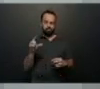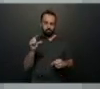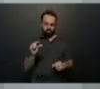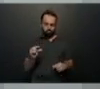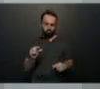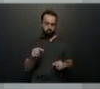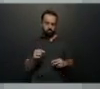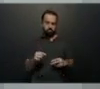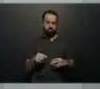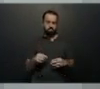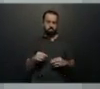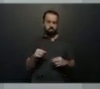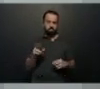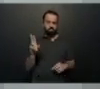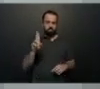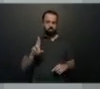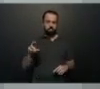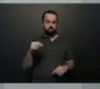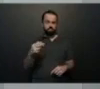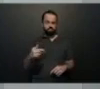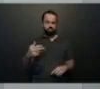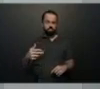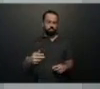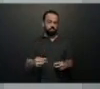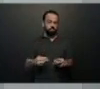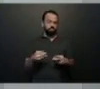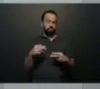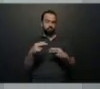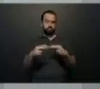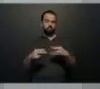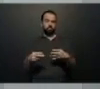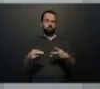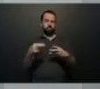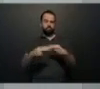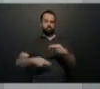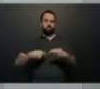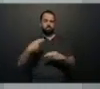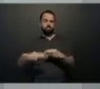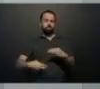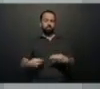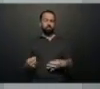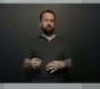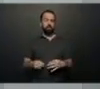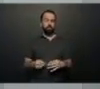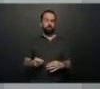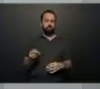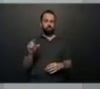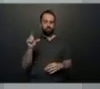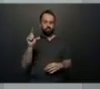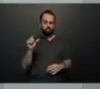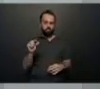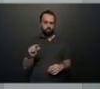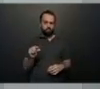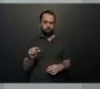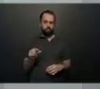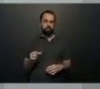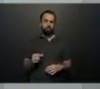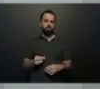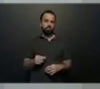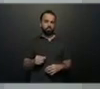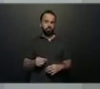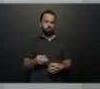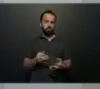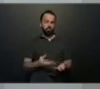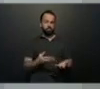reduzir, reutilizar e reciclar. Quando a gente fala de reduzir o nosso lixo, seria você doar,